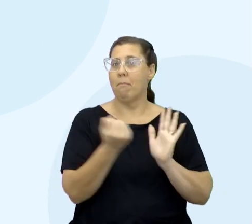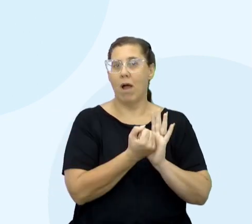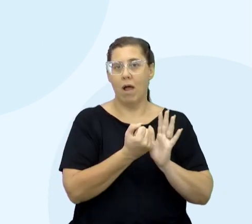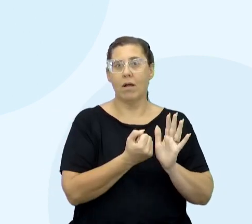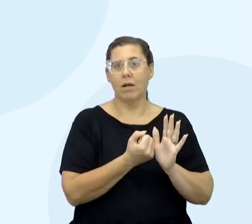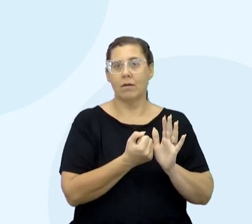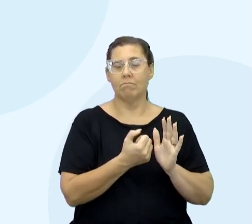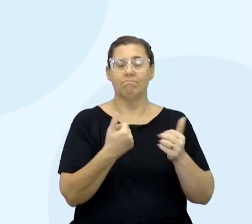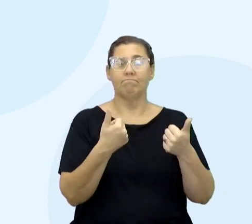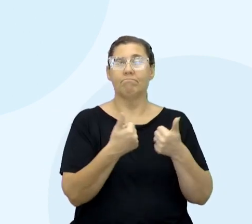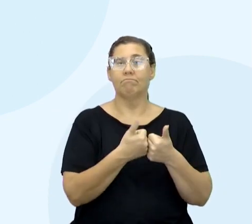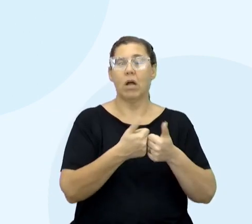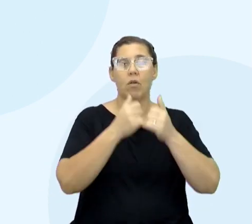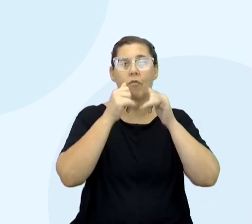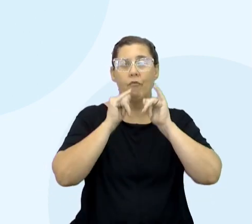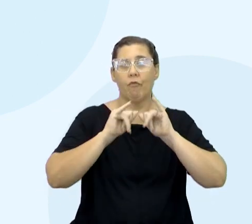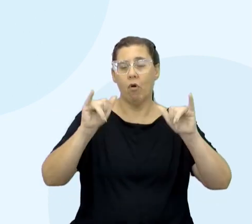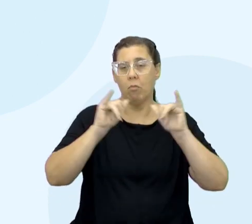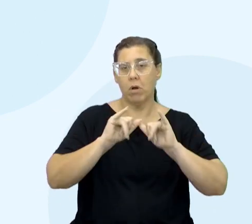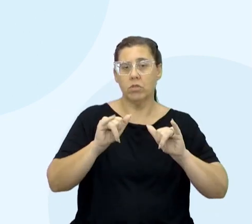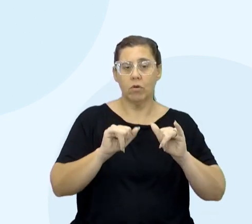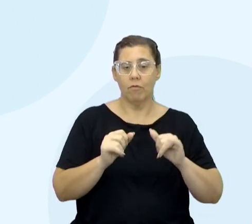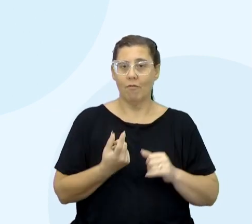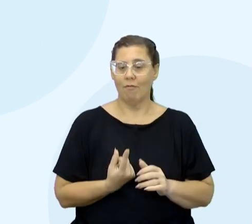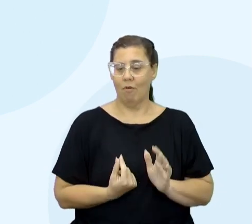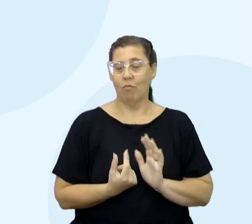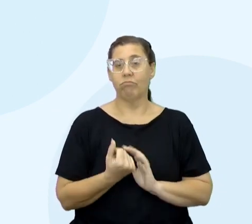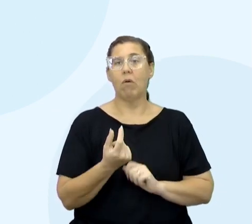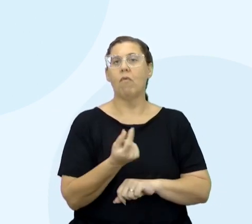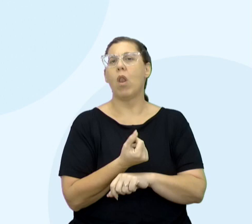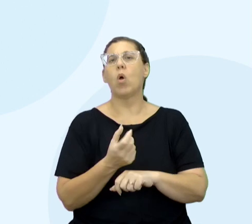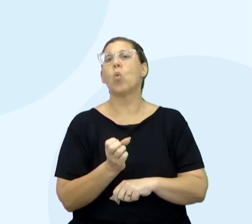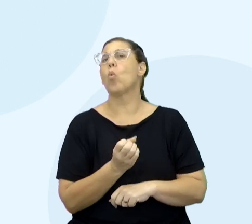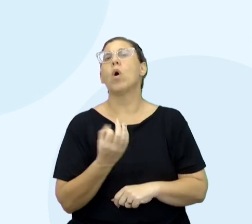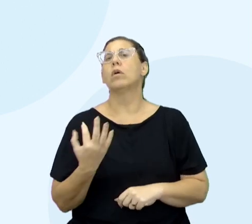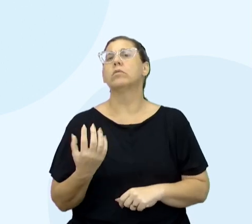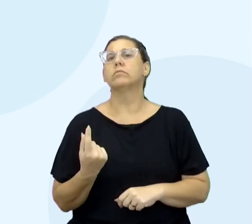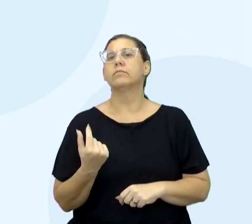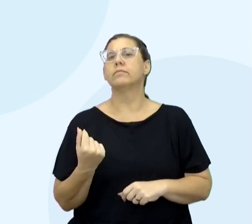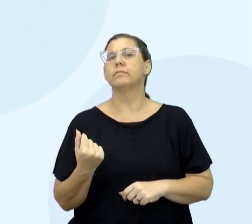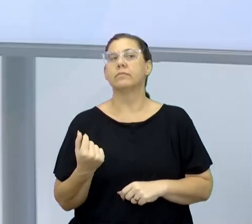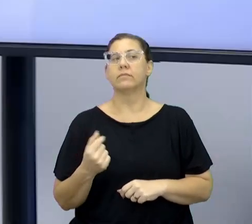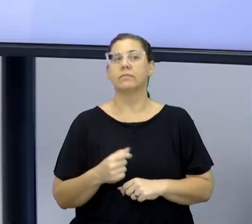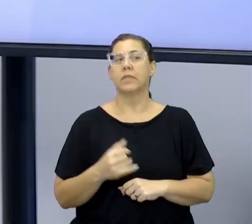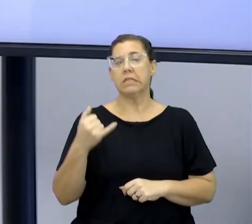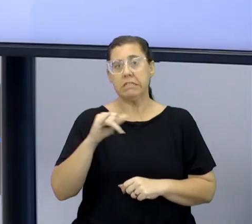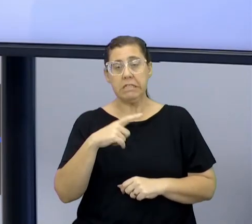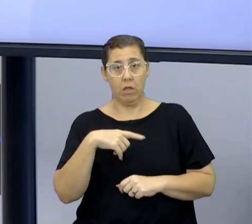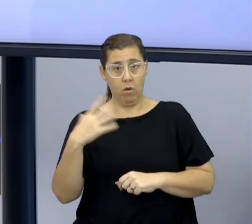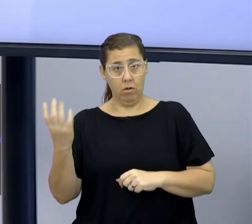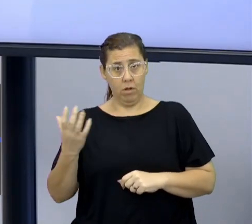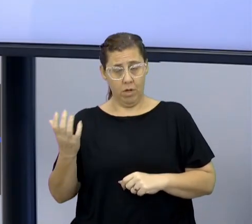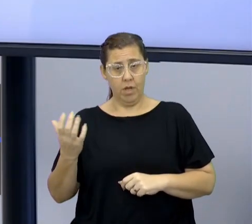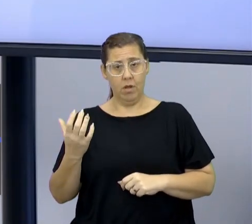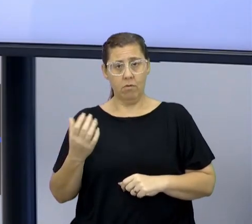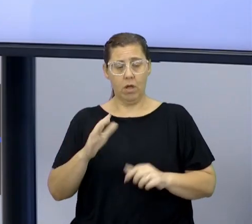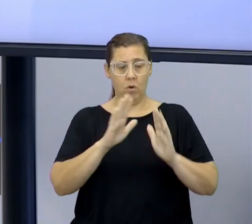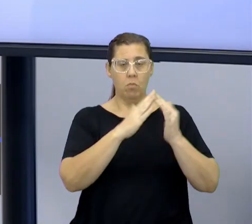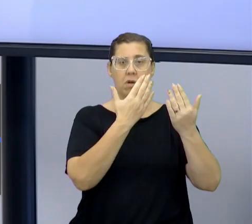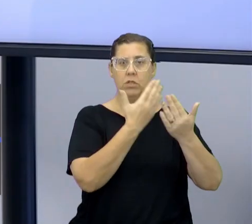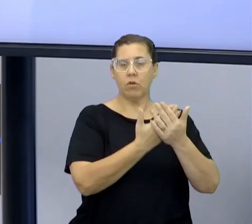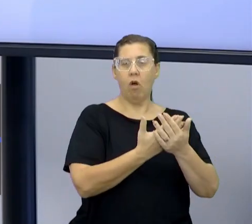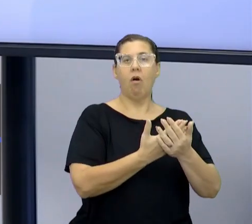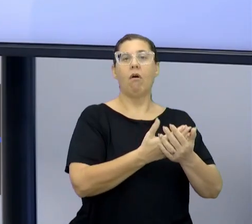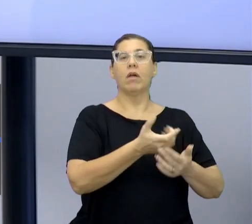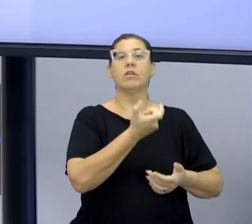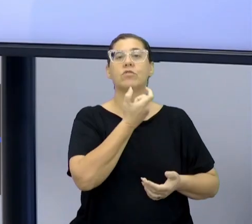lado da informação do projeto o valor, quanto ele custa. Então, se eu quero fazer uma escola de